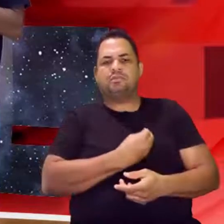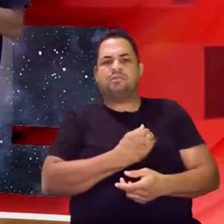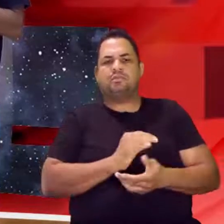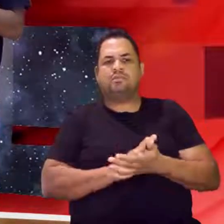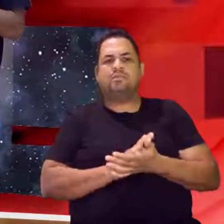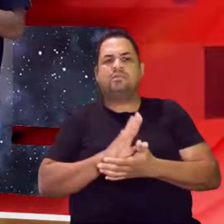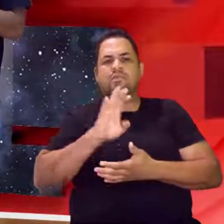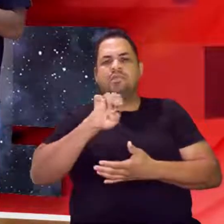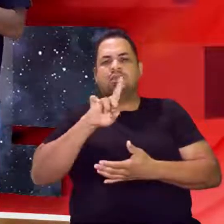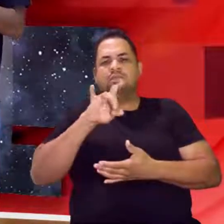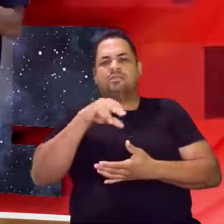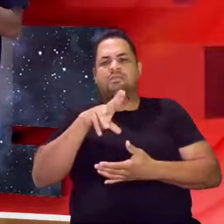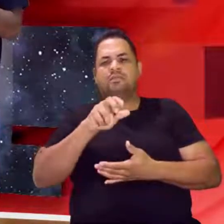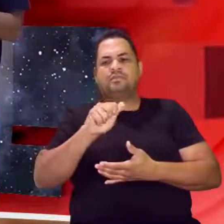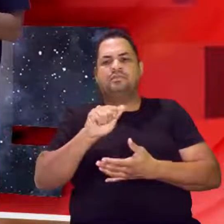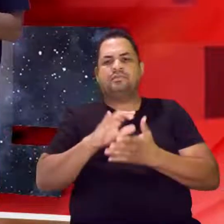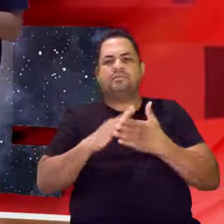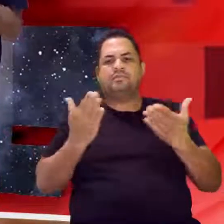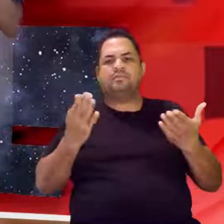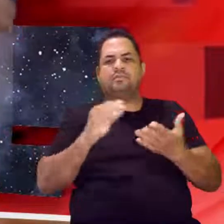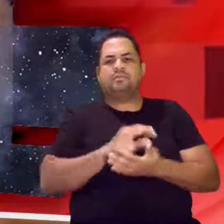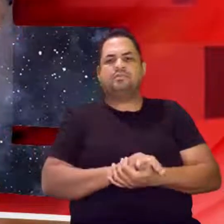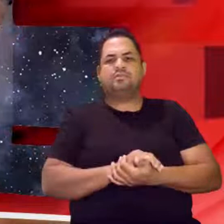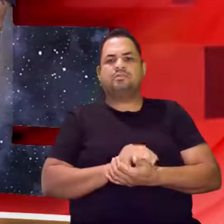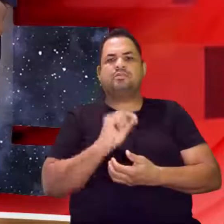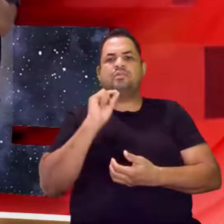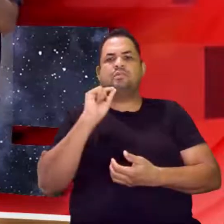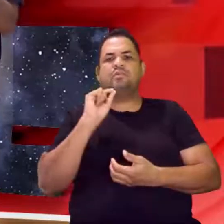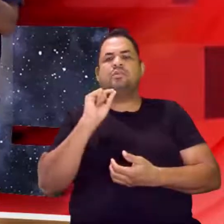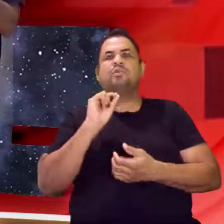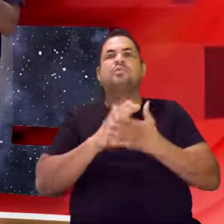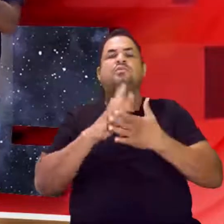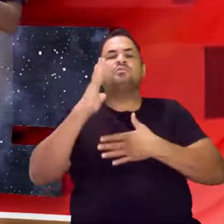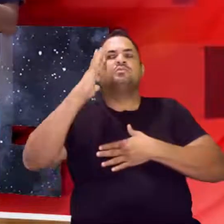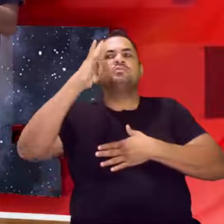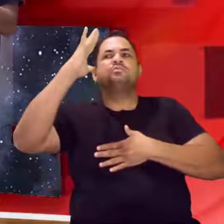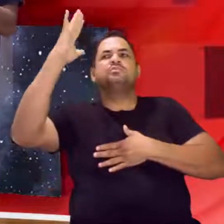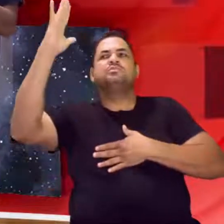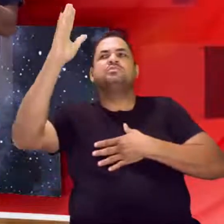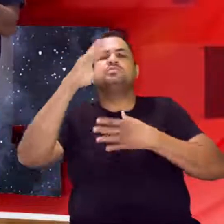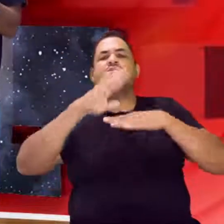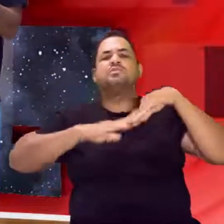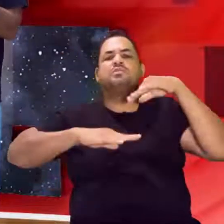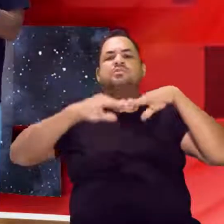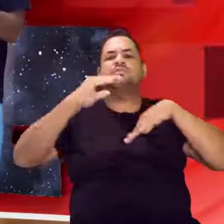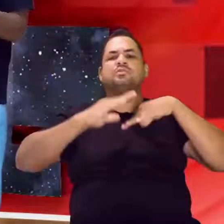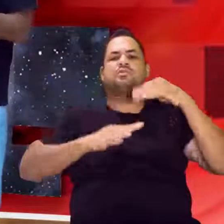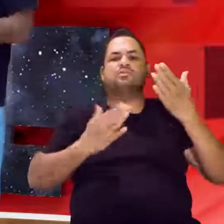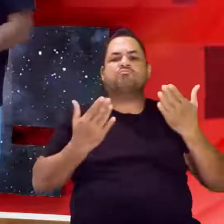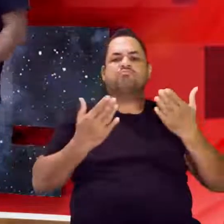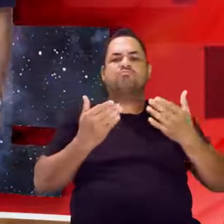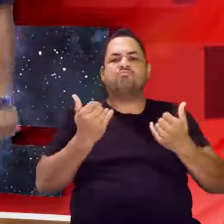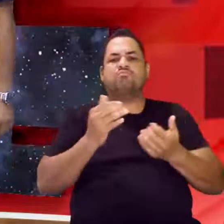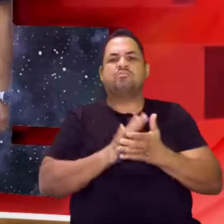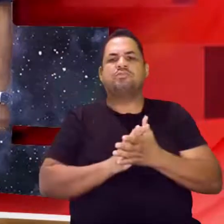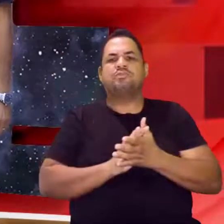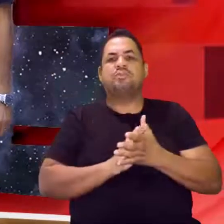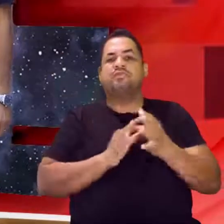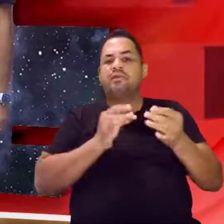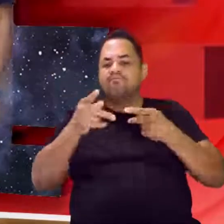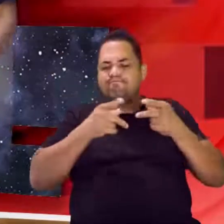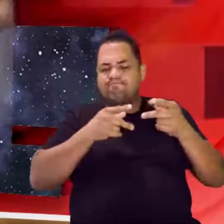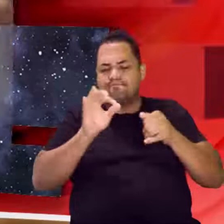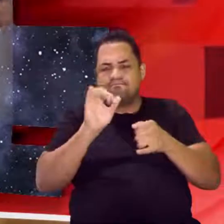as eletivas. Projeto de vida, o que você sonha, né, profissionalmente? Então, quer dizer, você já vai projetar